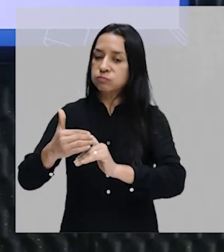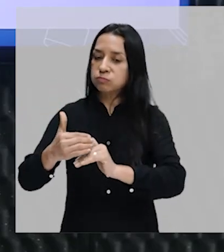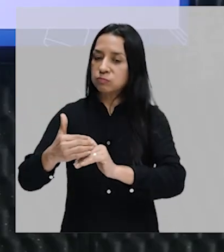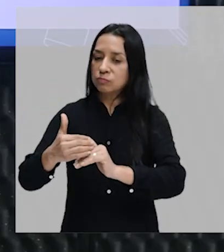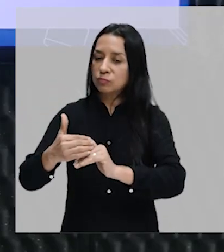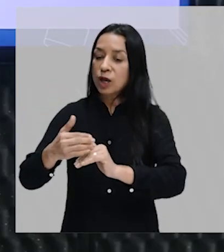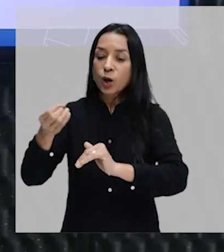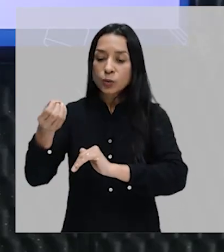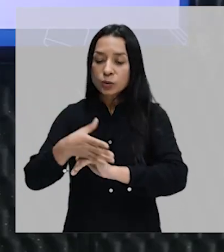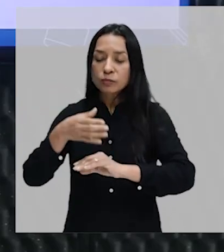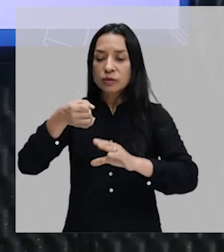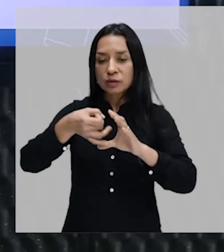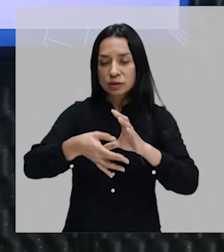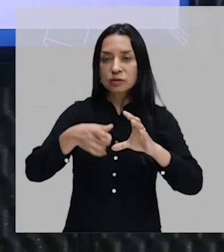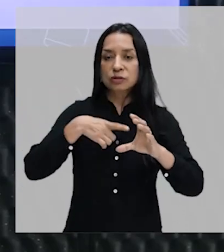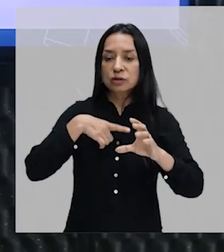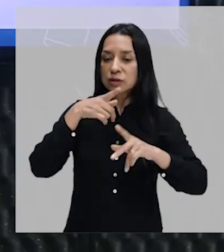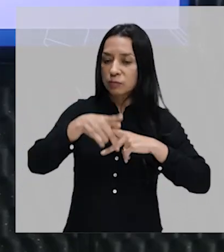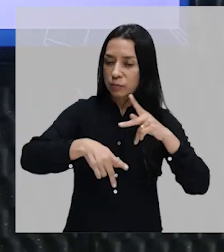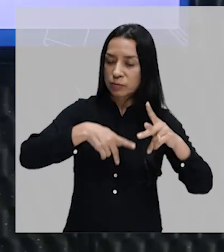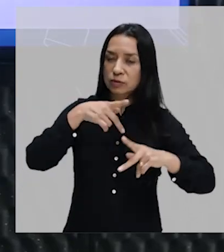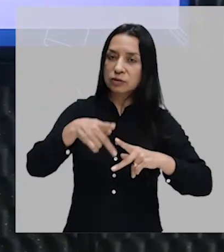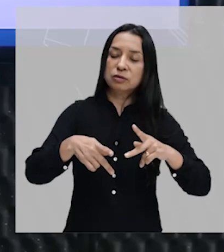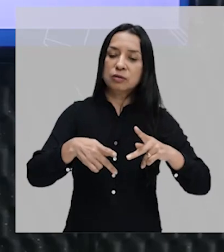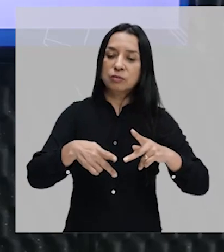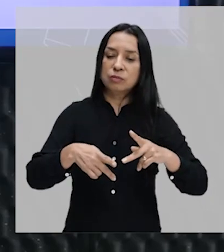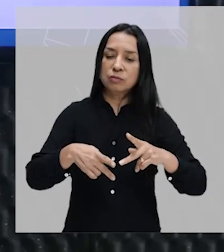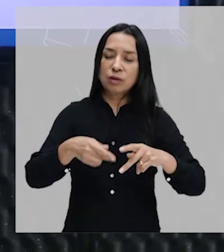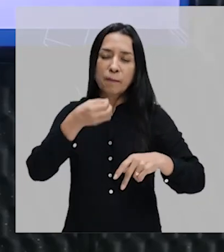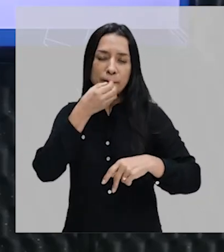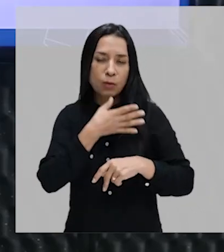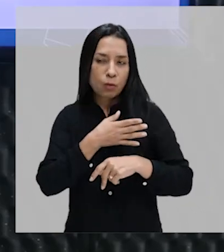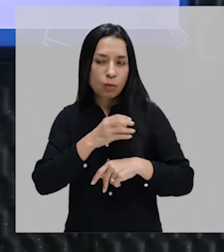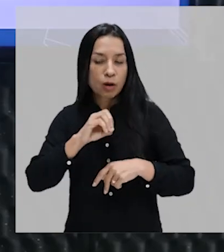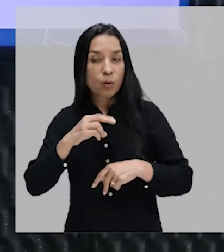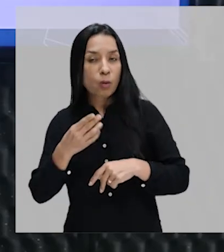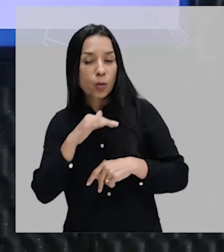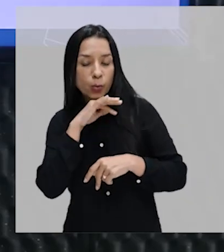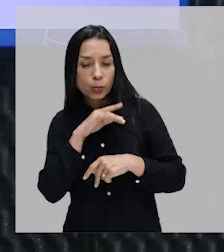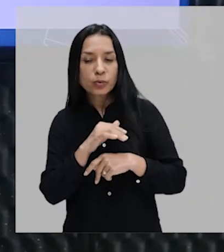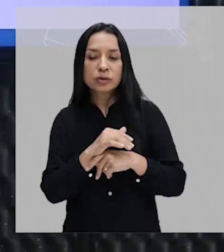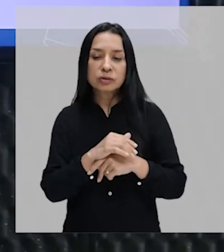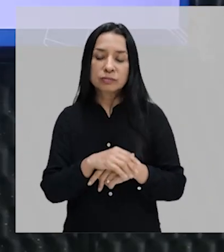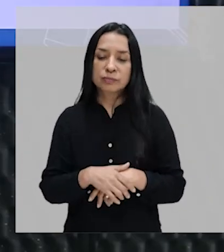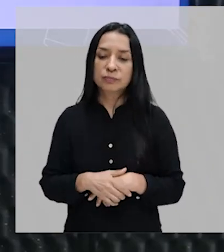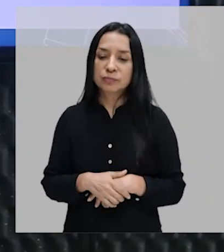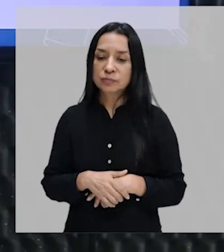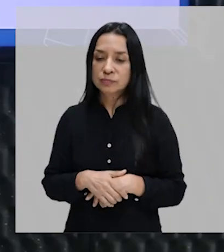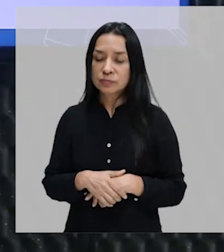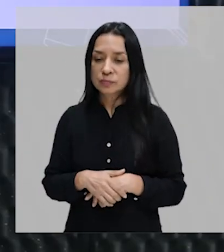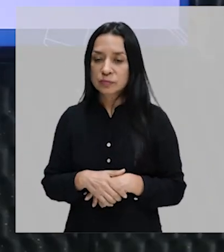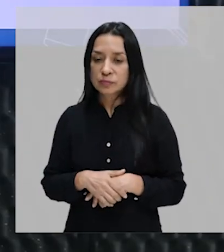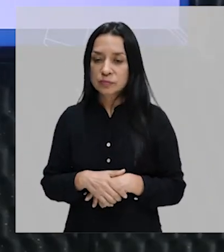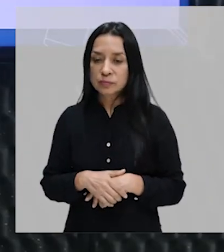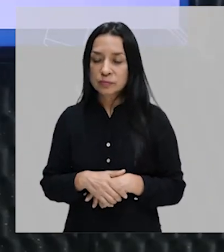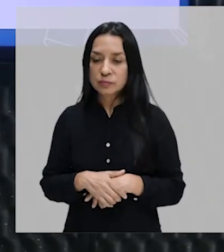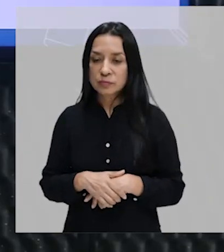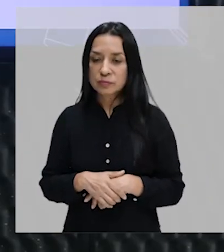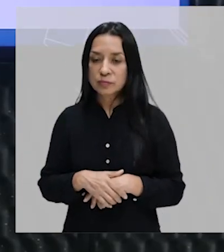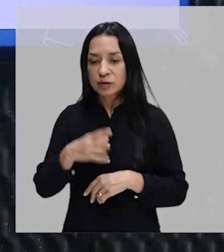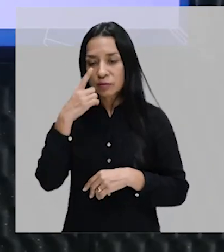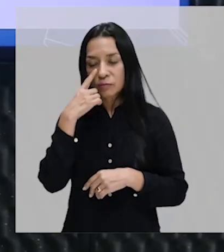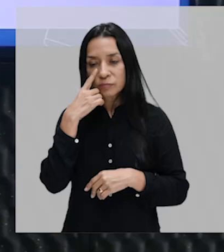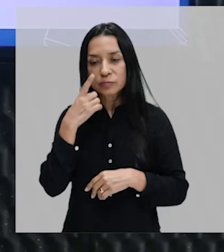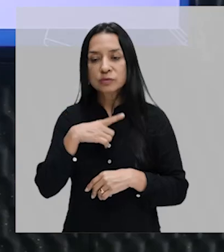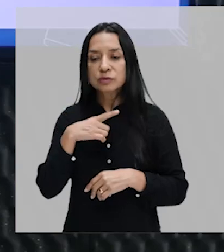boa? Será que ela vai trazer vantagem ou desvantagem para o indivíduo que tem essa nova característica? Então veja que eu